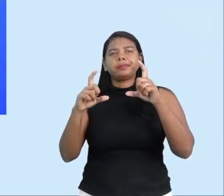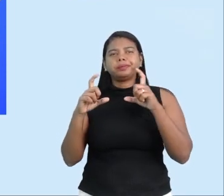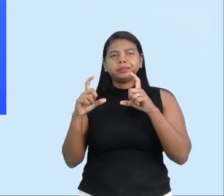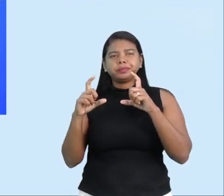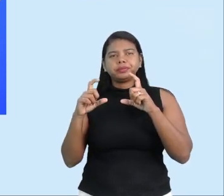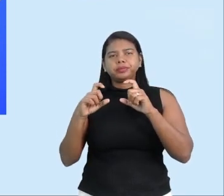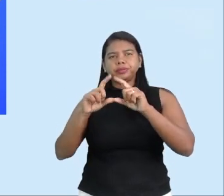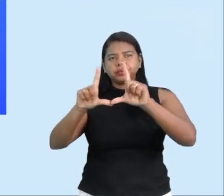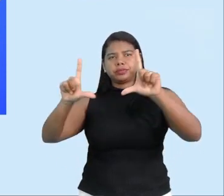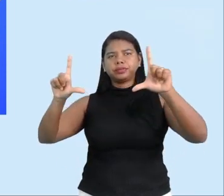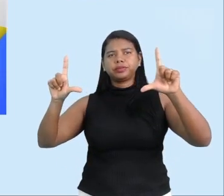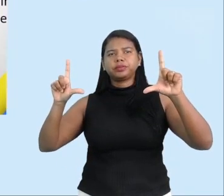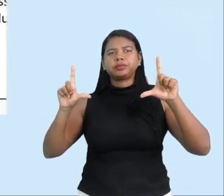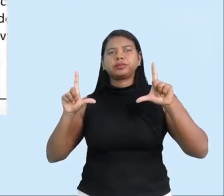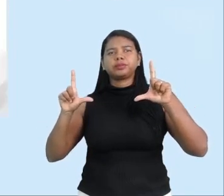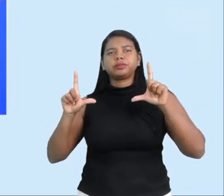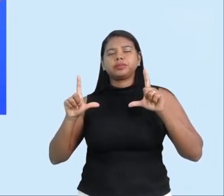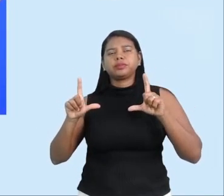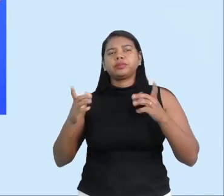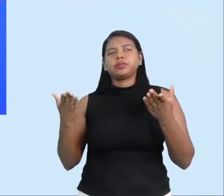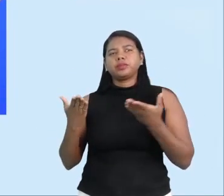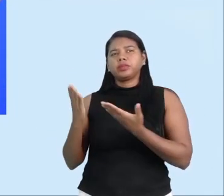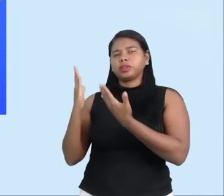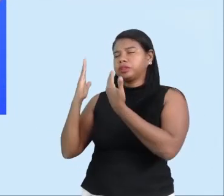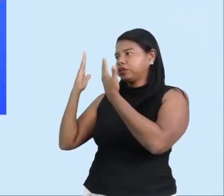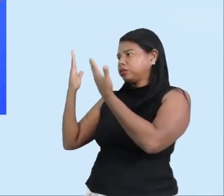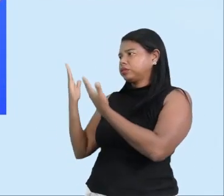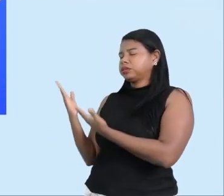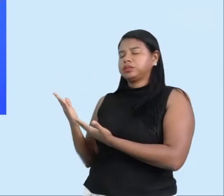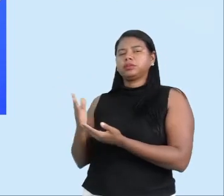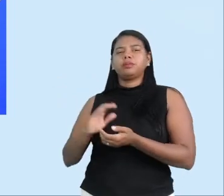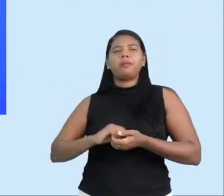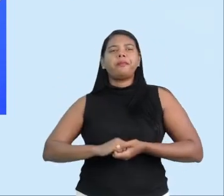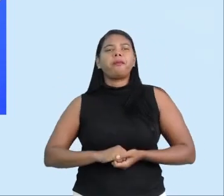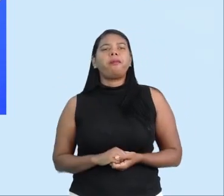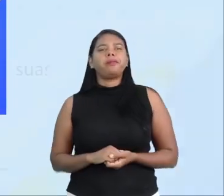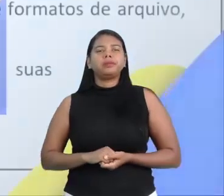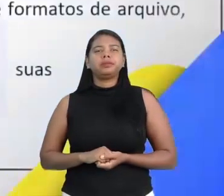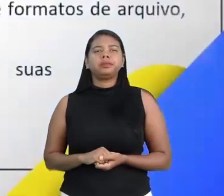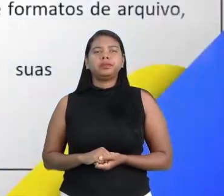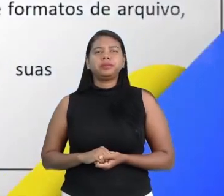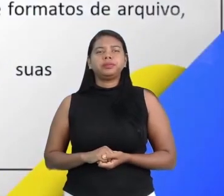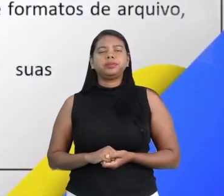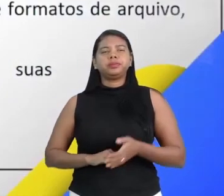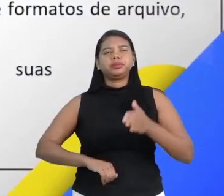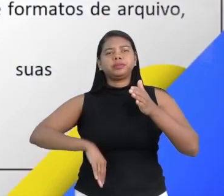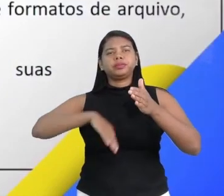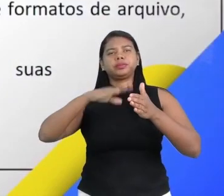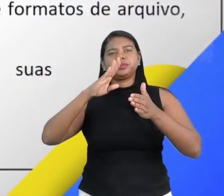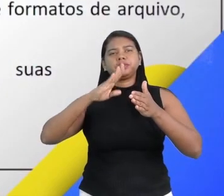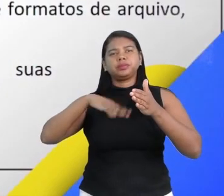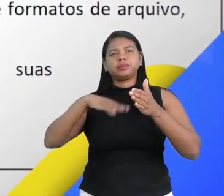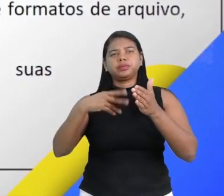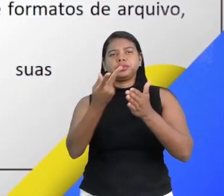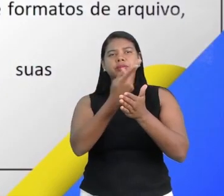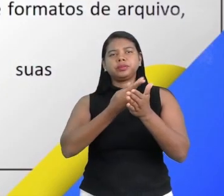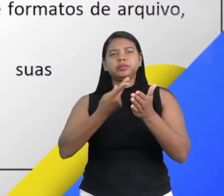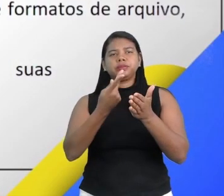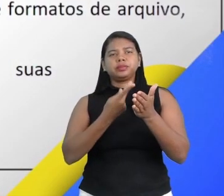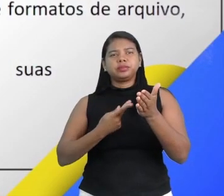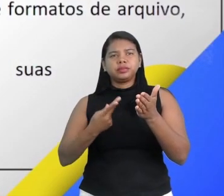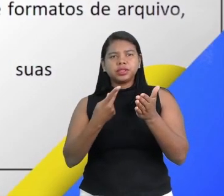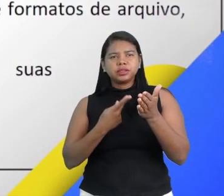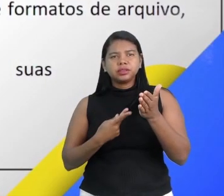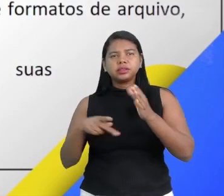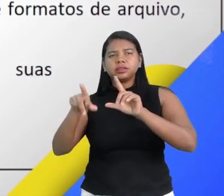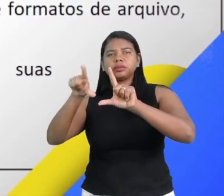as ferramentas ideais. Vamos para o próximo recurso. Também tem uma infinidade de pincéis e recursos de desenhos, que vai desde